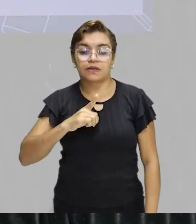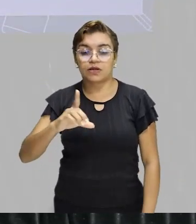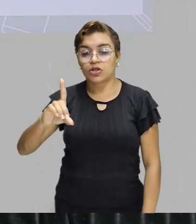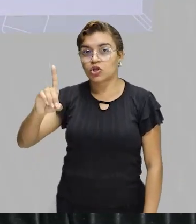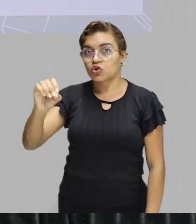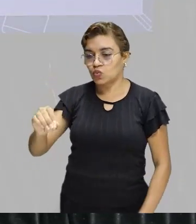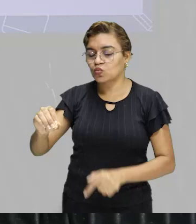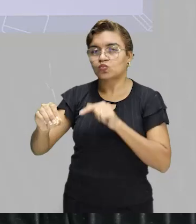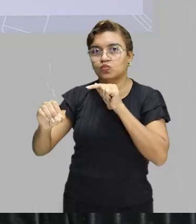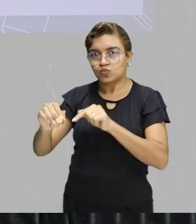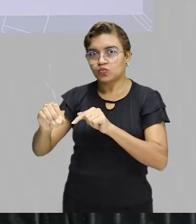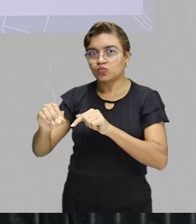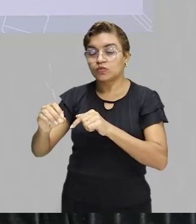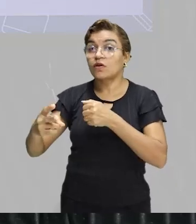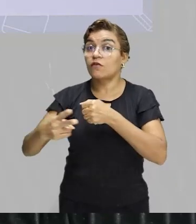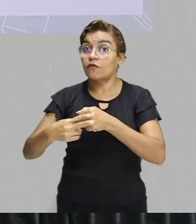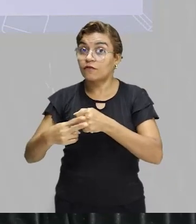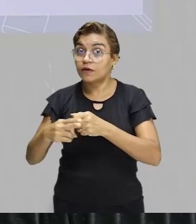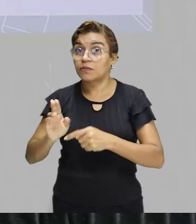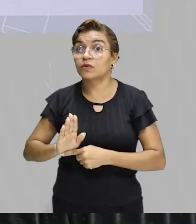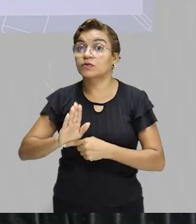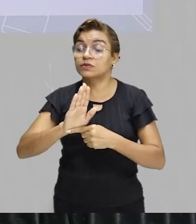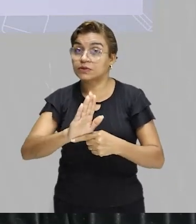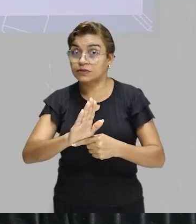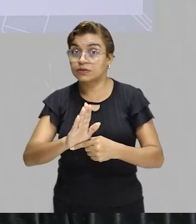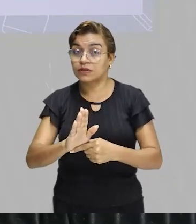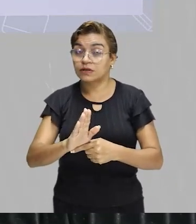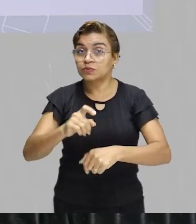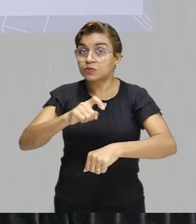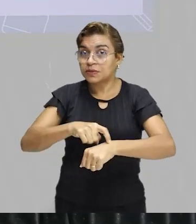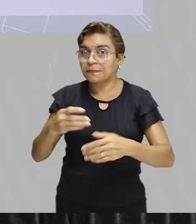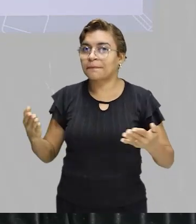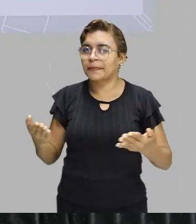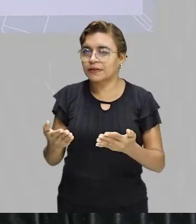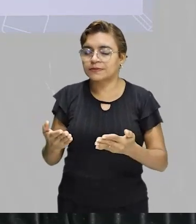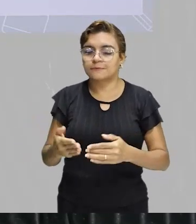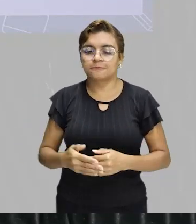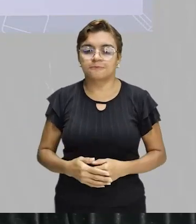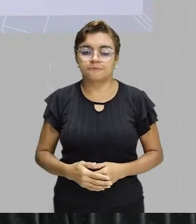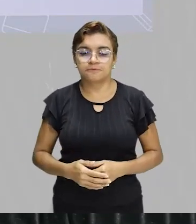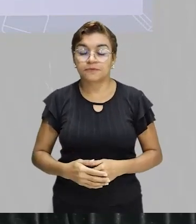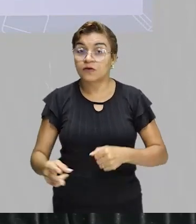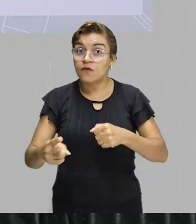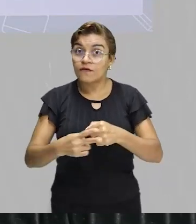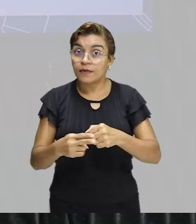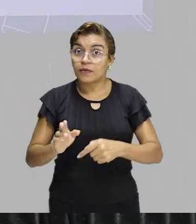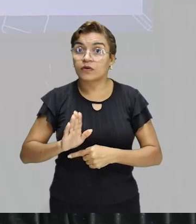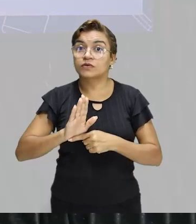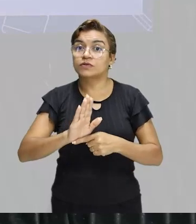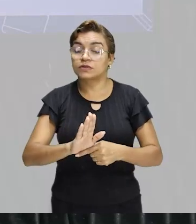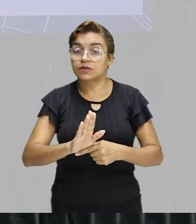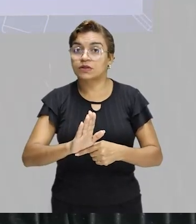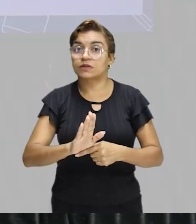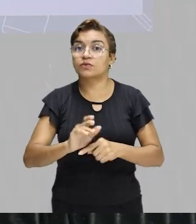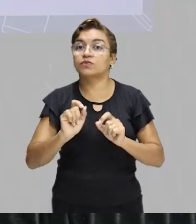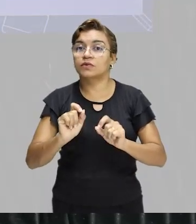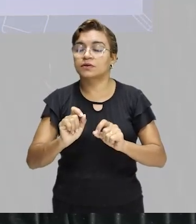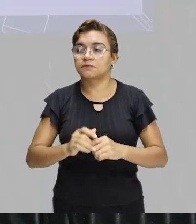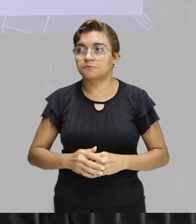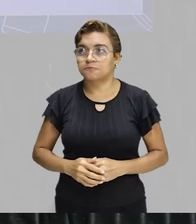é justamente o verbo auxiliar do tempo presente, tá bom? Então, olha só, os verbos auxiliares, eles servem